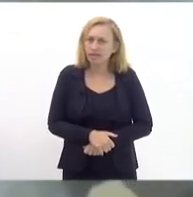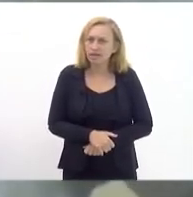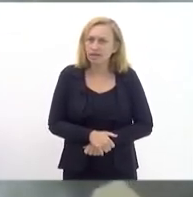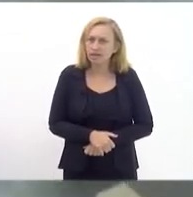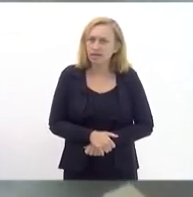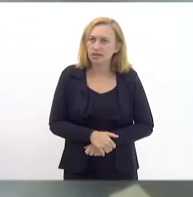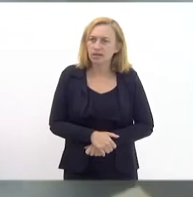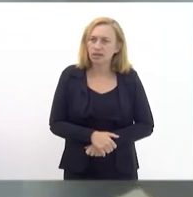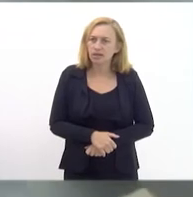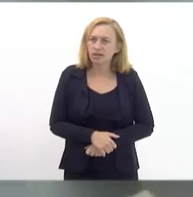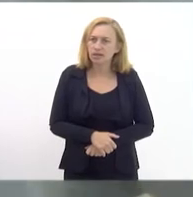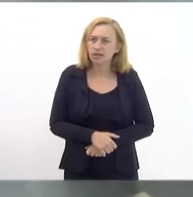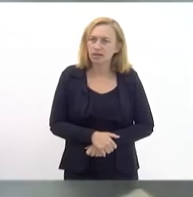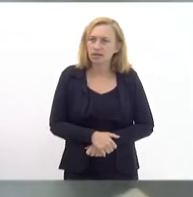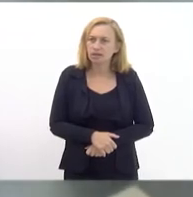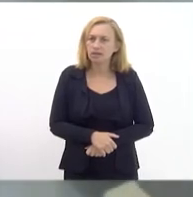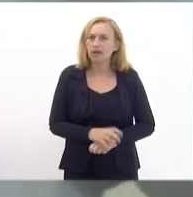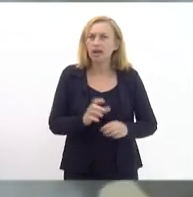está